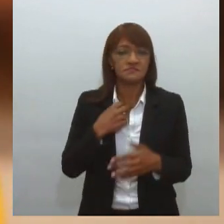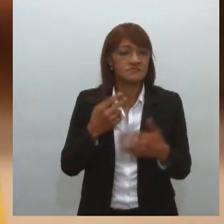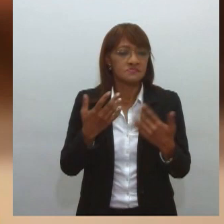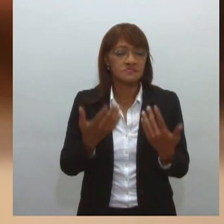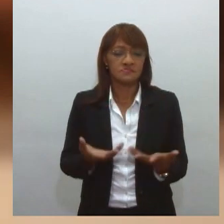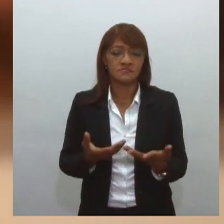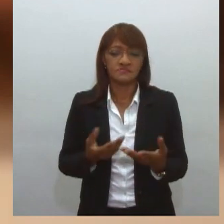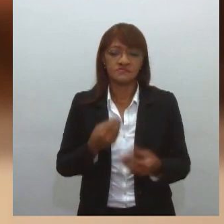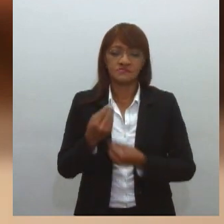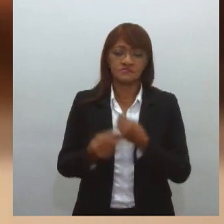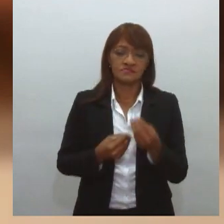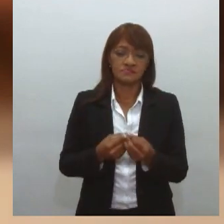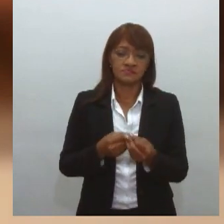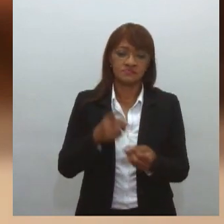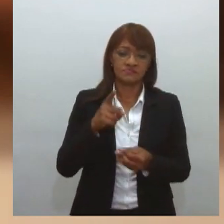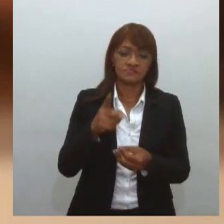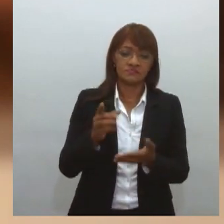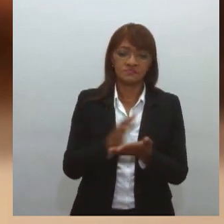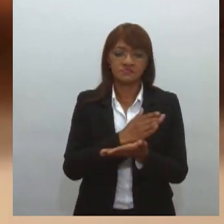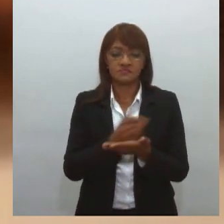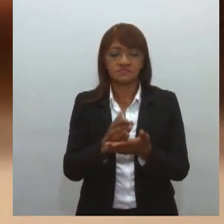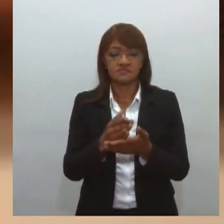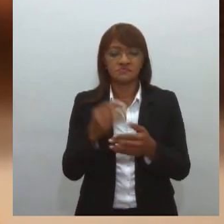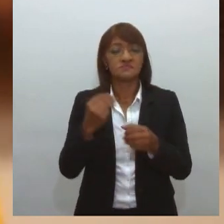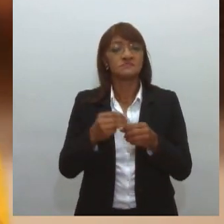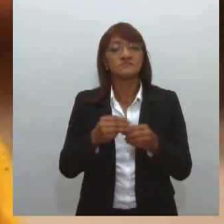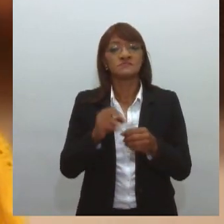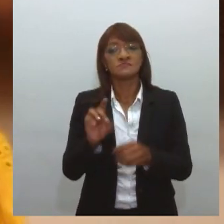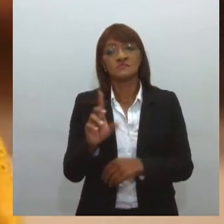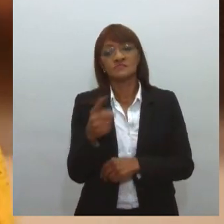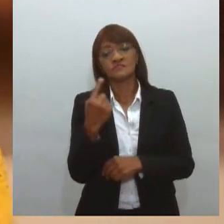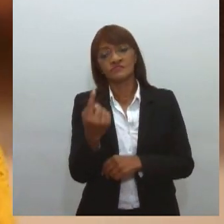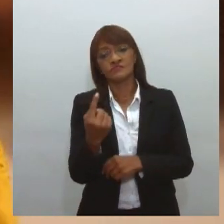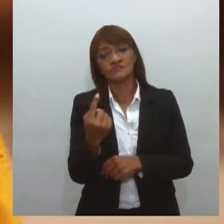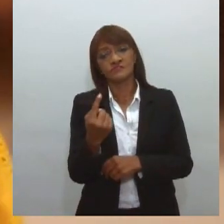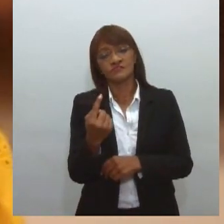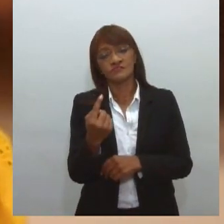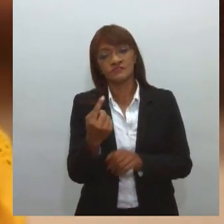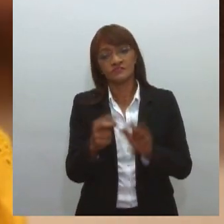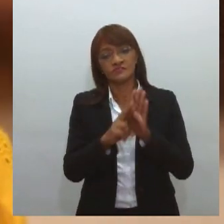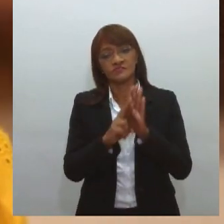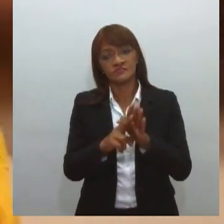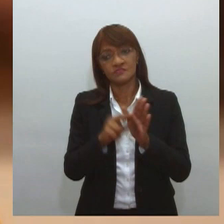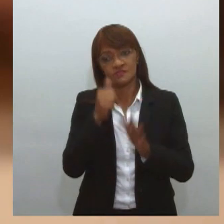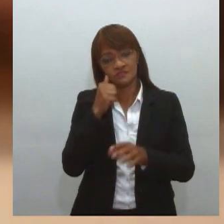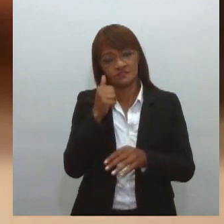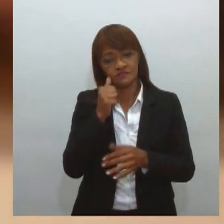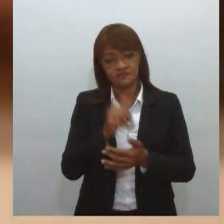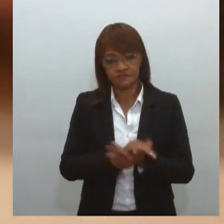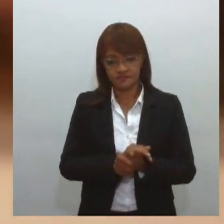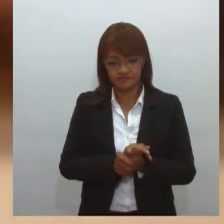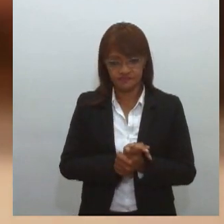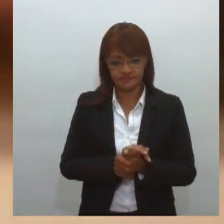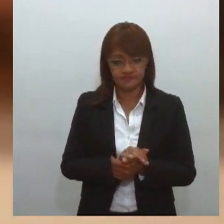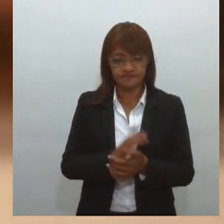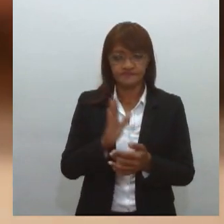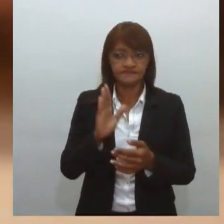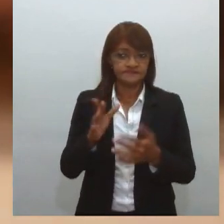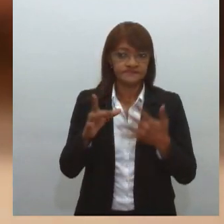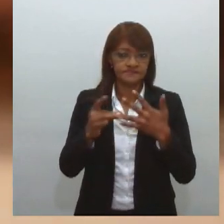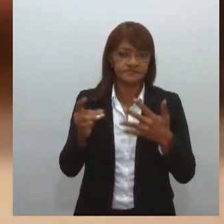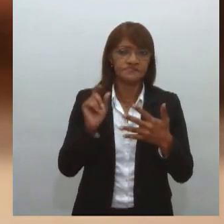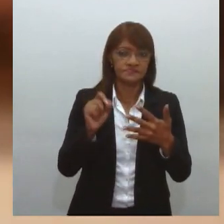ter municípios sem uma única voz feminina. E eu quero dar uma ênfase a isso, porque quando a gente pergunta assim, o que é